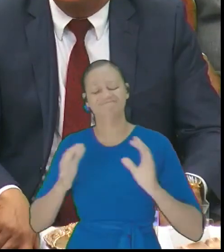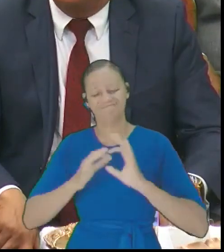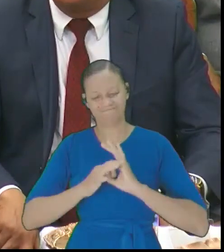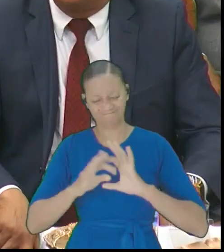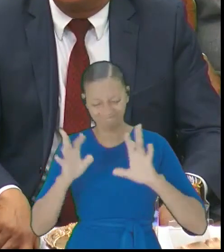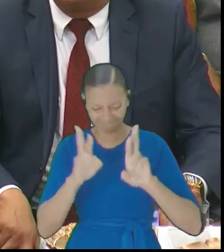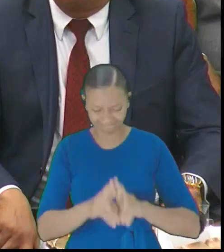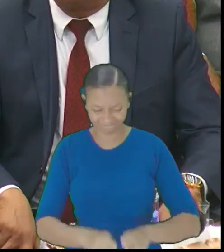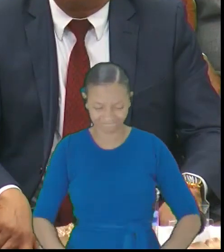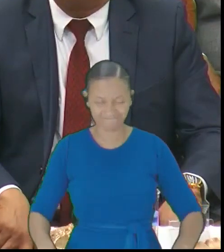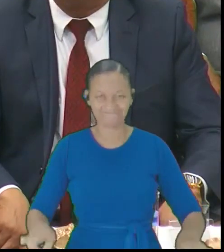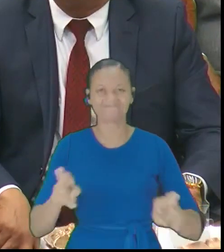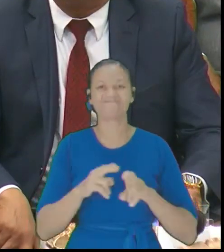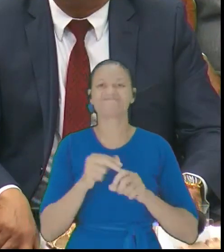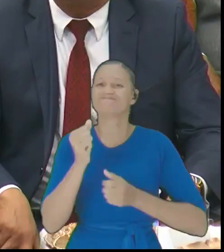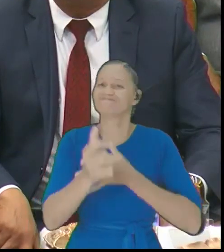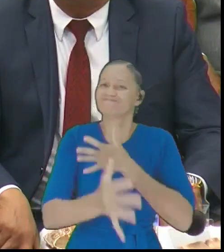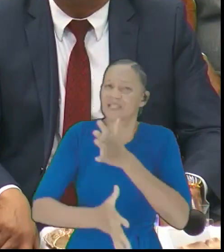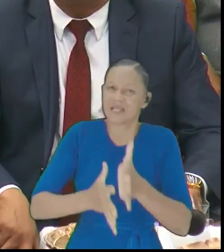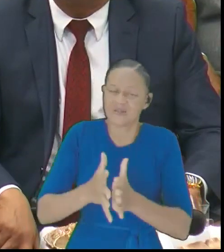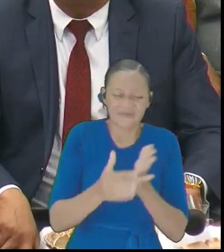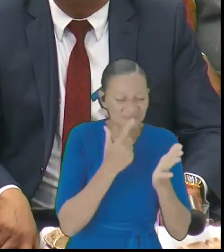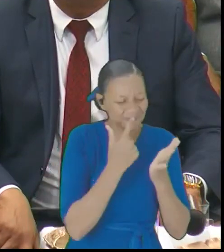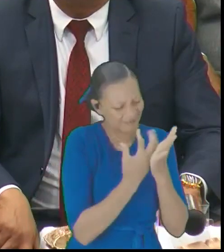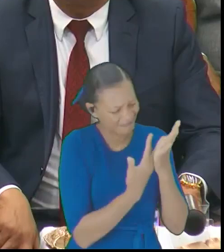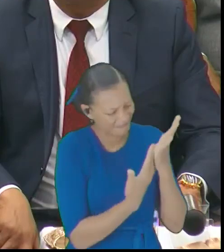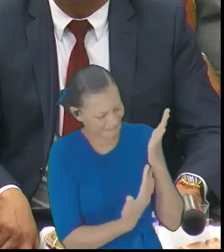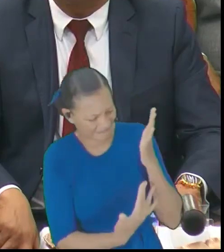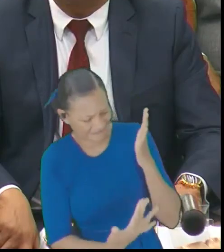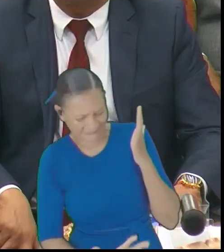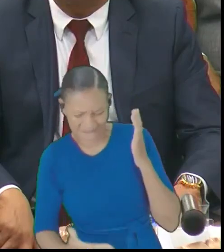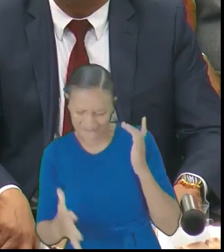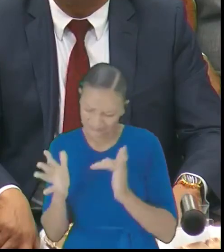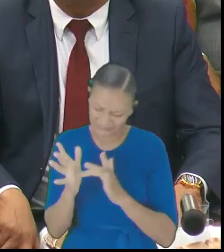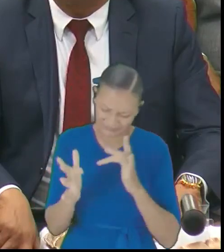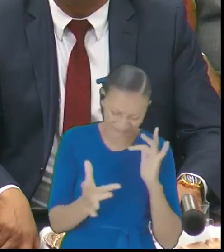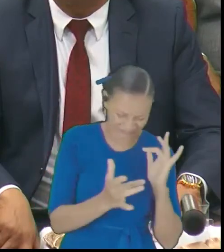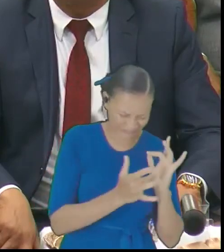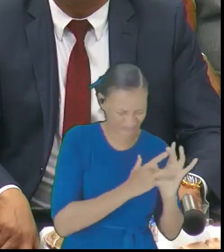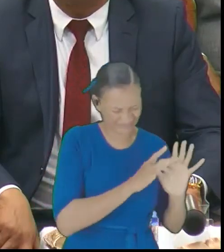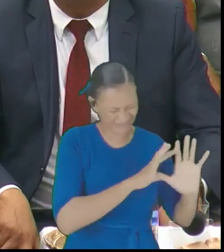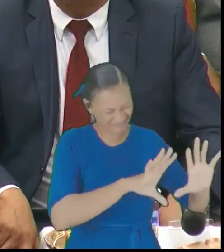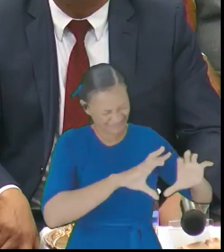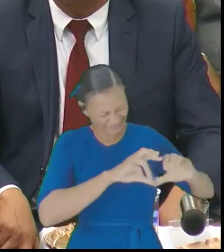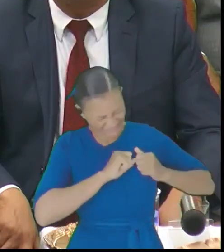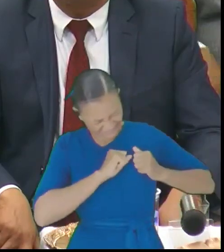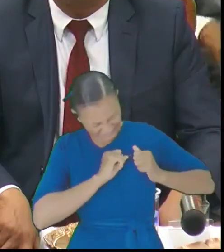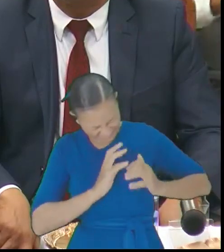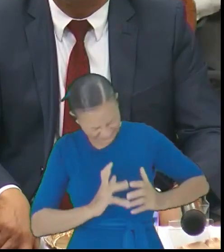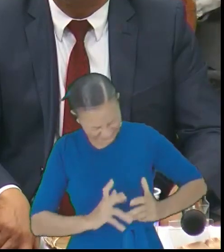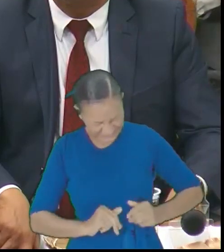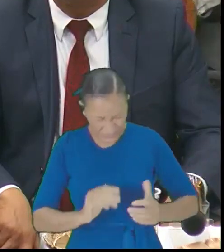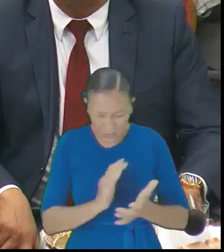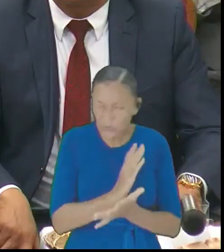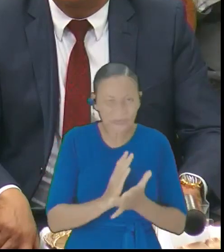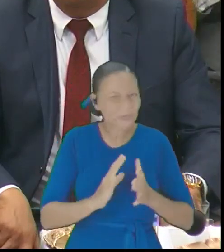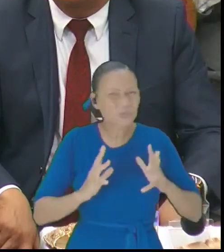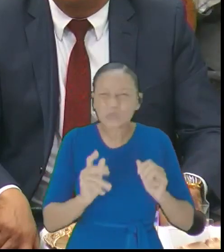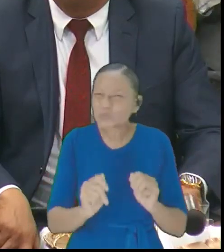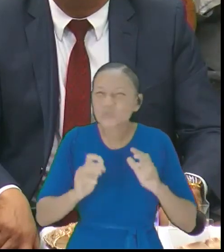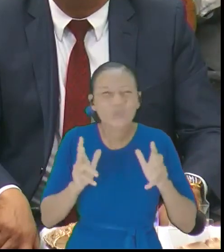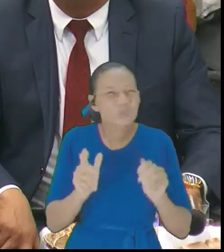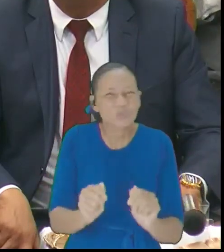Ele diz: o sangue de Jesus nos purifica, não é de algum não, é de todos